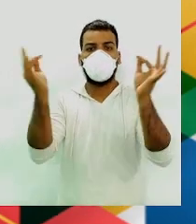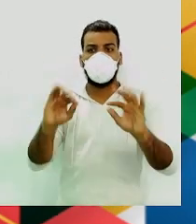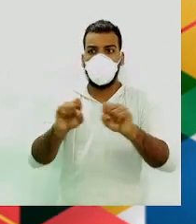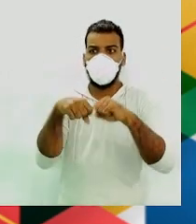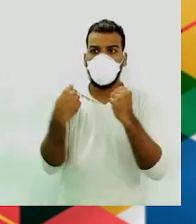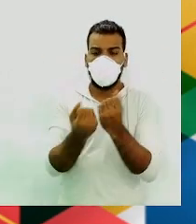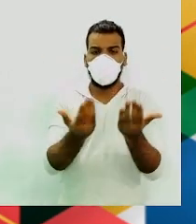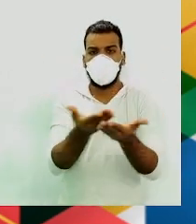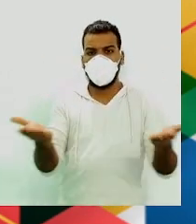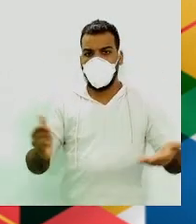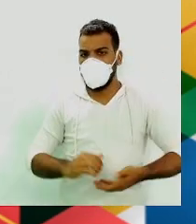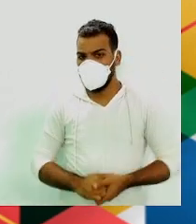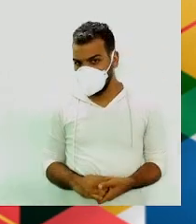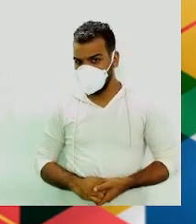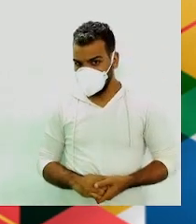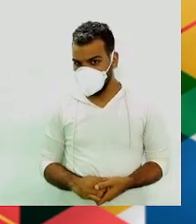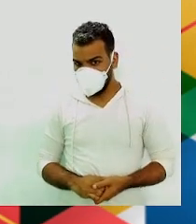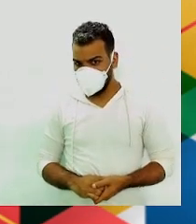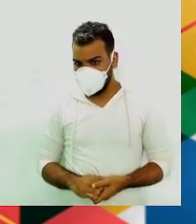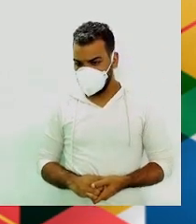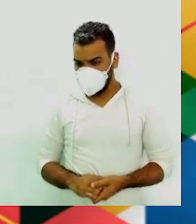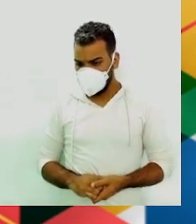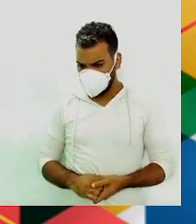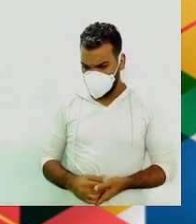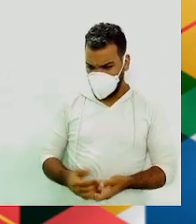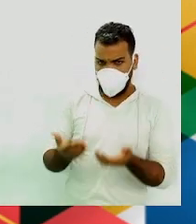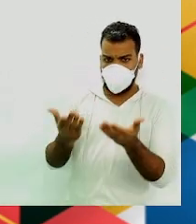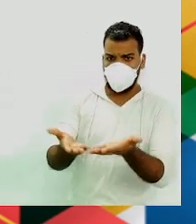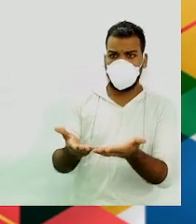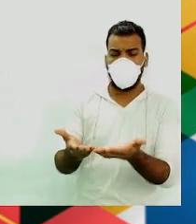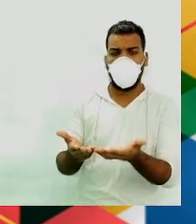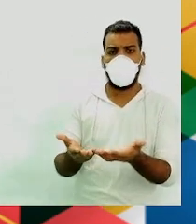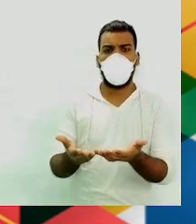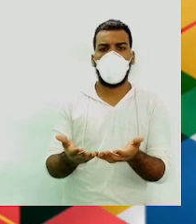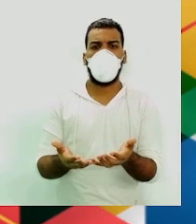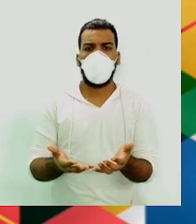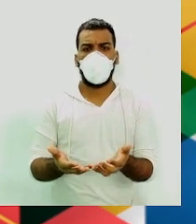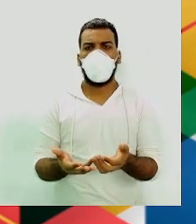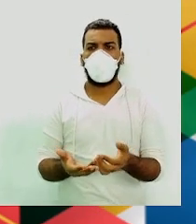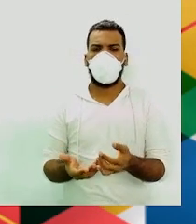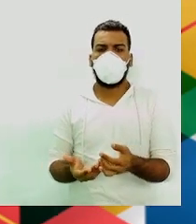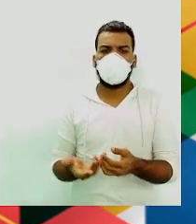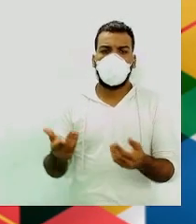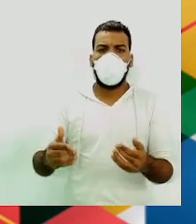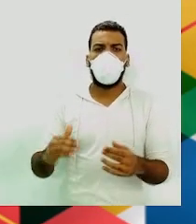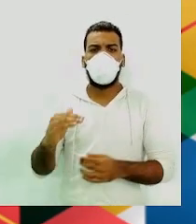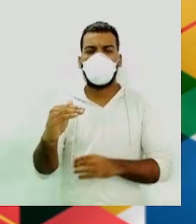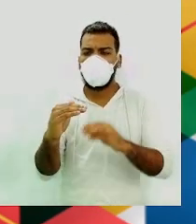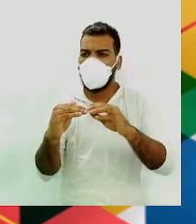sociedade? E se é assim, qual o lugar para as minorias nesse